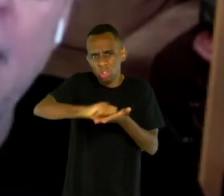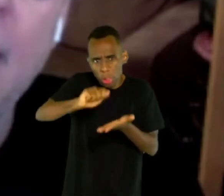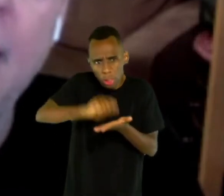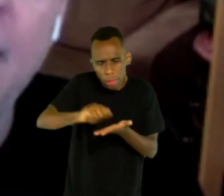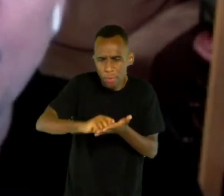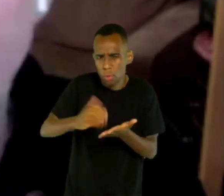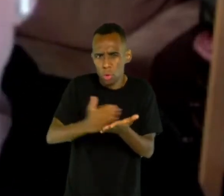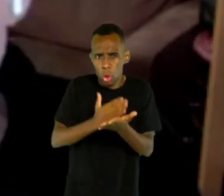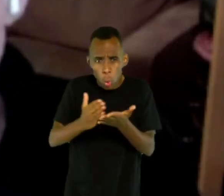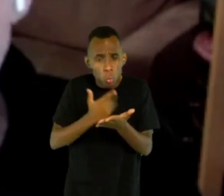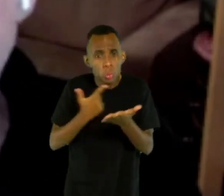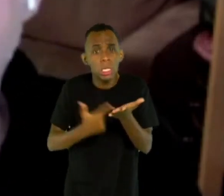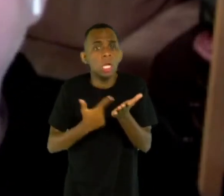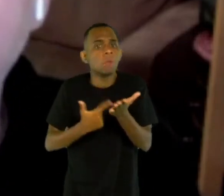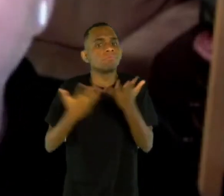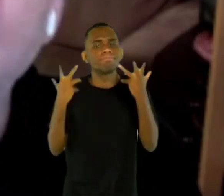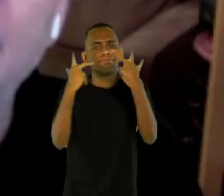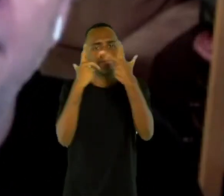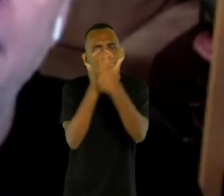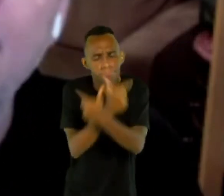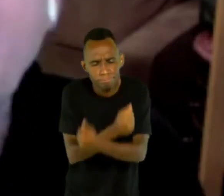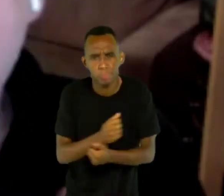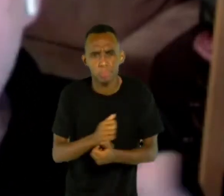prisão. O próprio Zé Mujica,